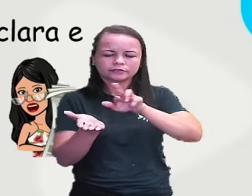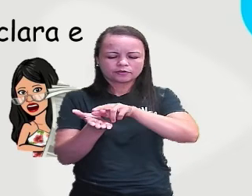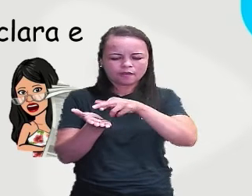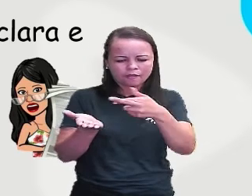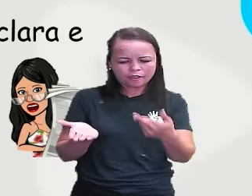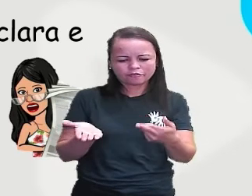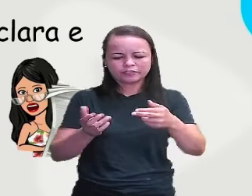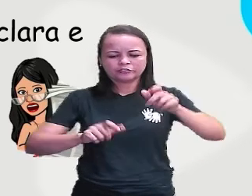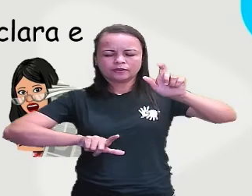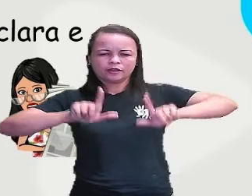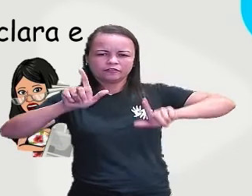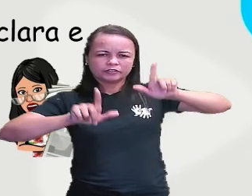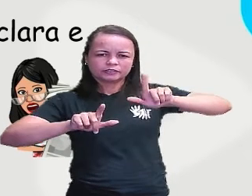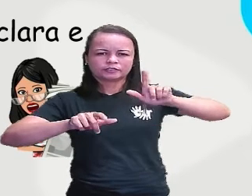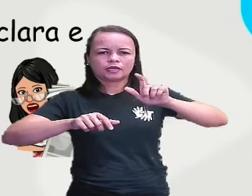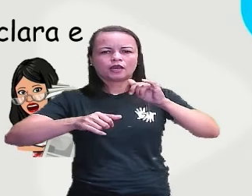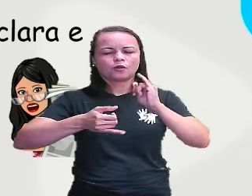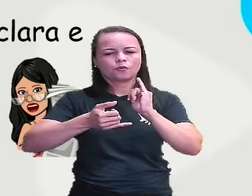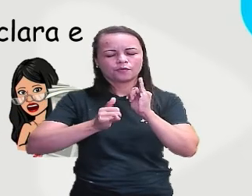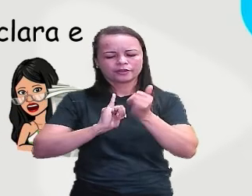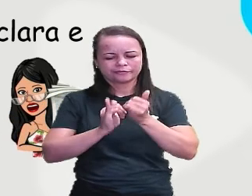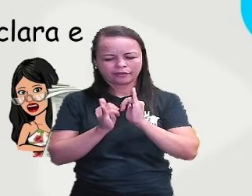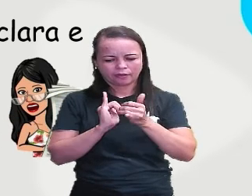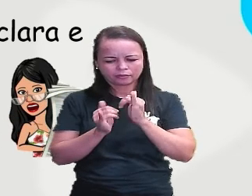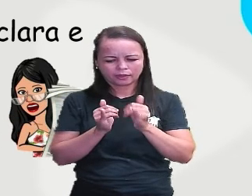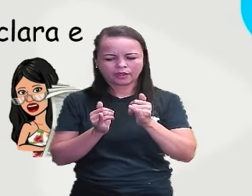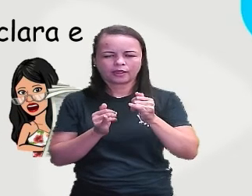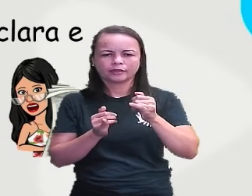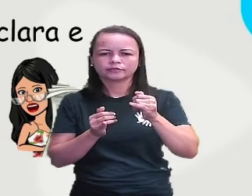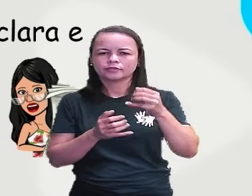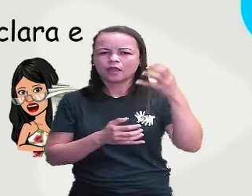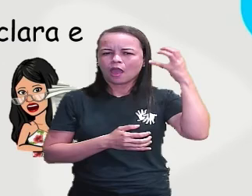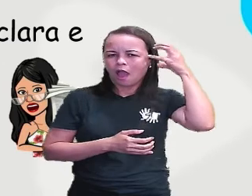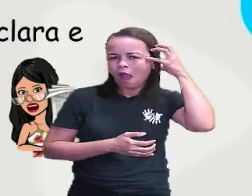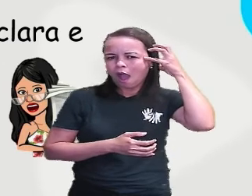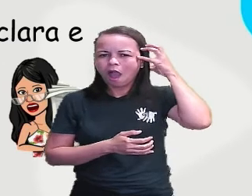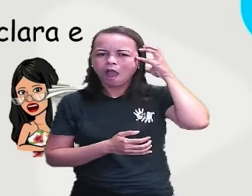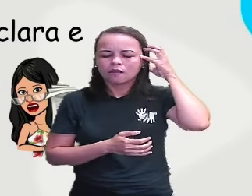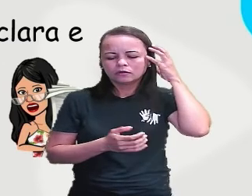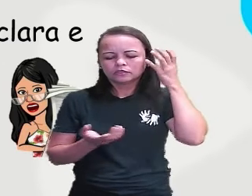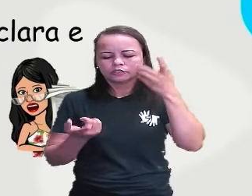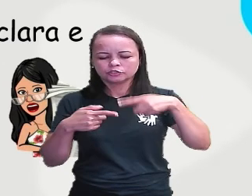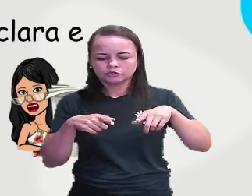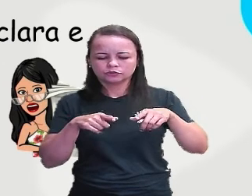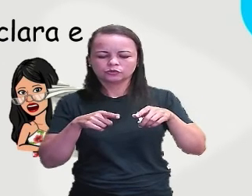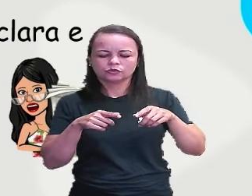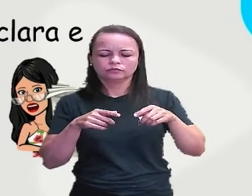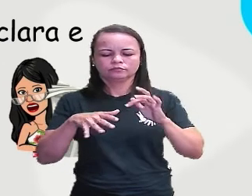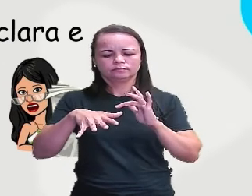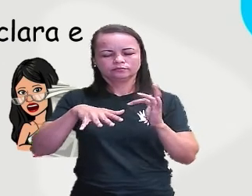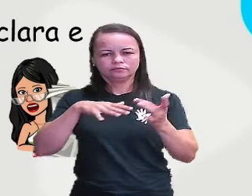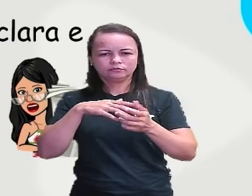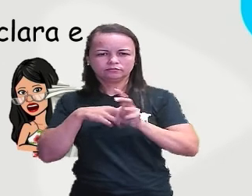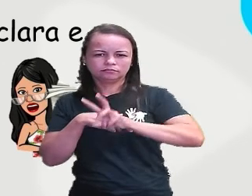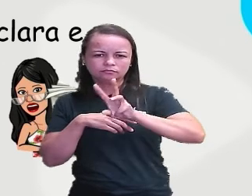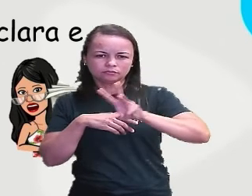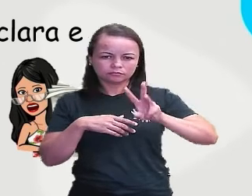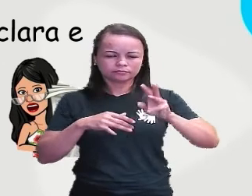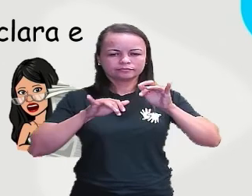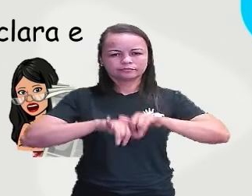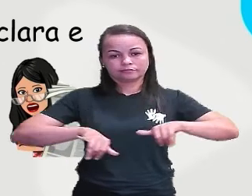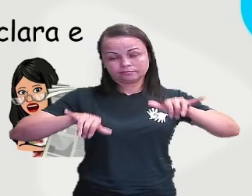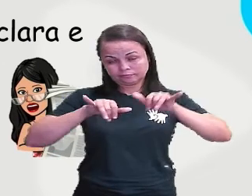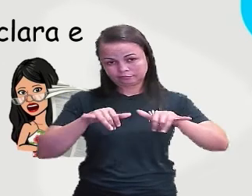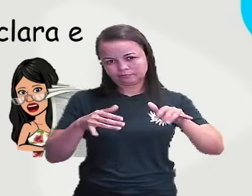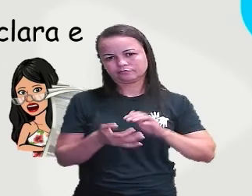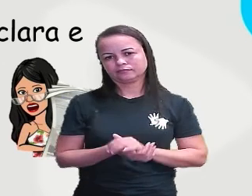internet, rádio, site de notícias. Então, essa notícia está hoje bem variada, não é só na televisão, né, e sim em vários lugares,